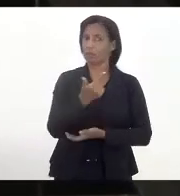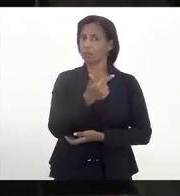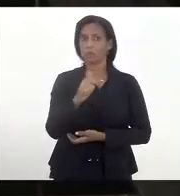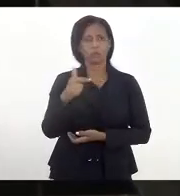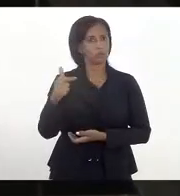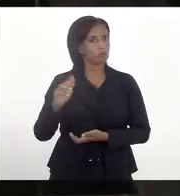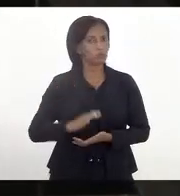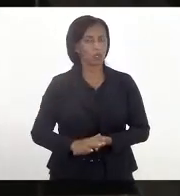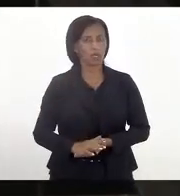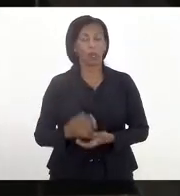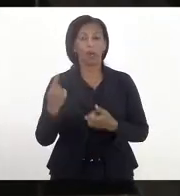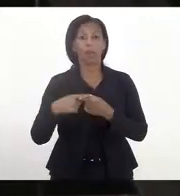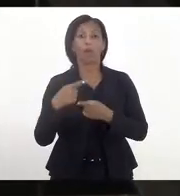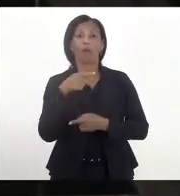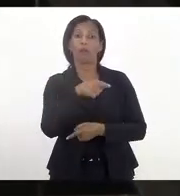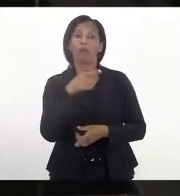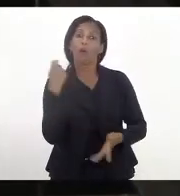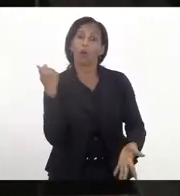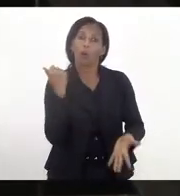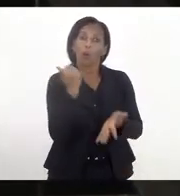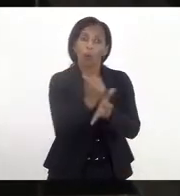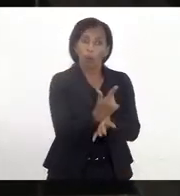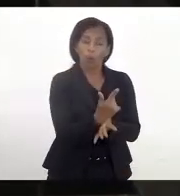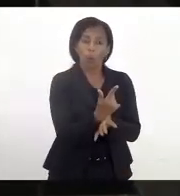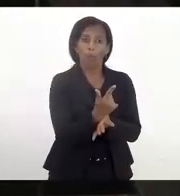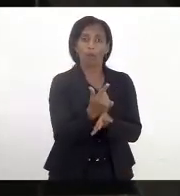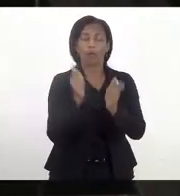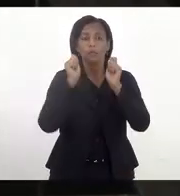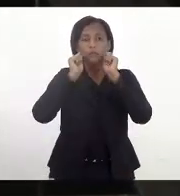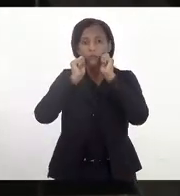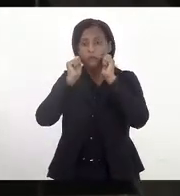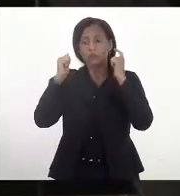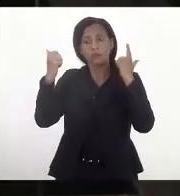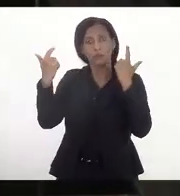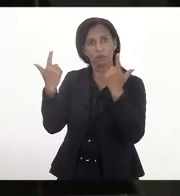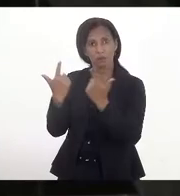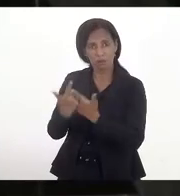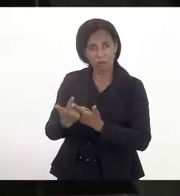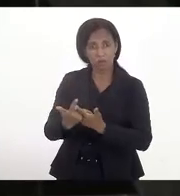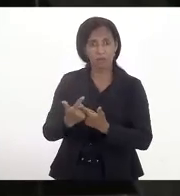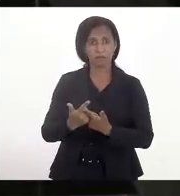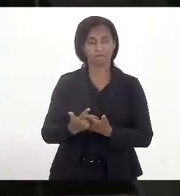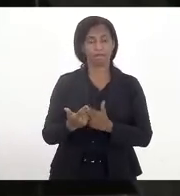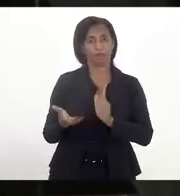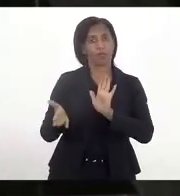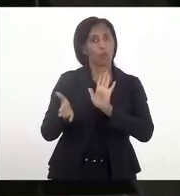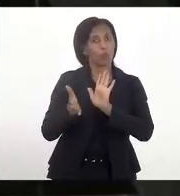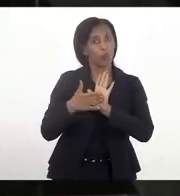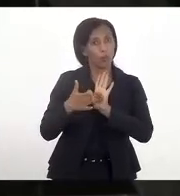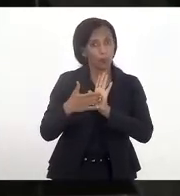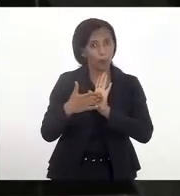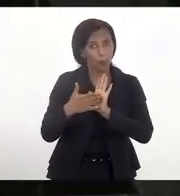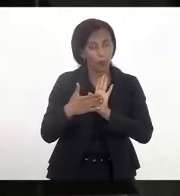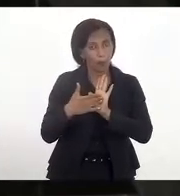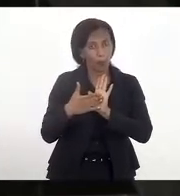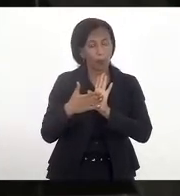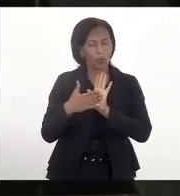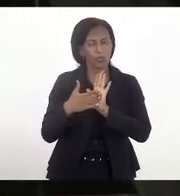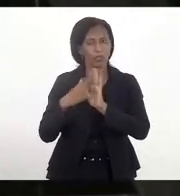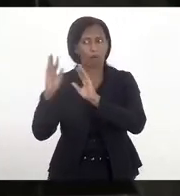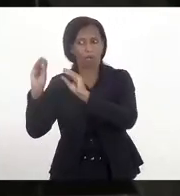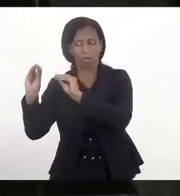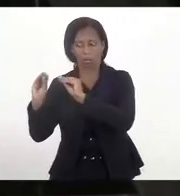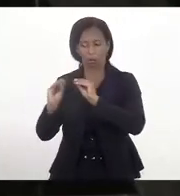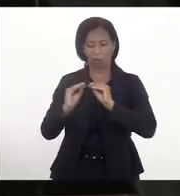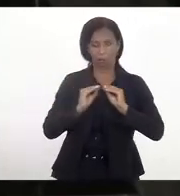nesta compra a Assembleia Legislativa que propôs se ver para